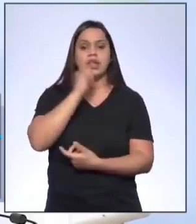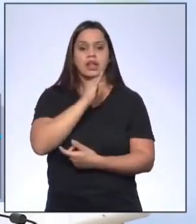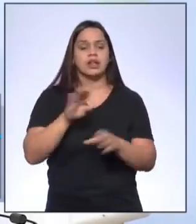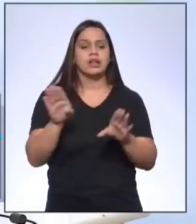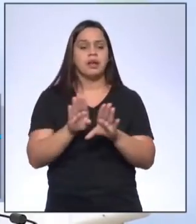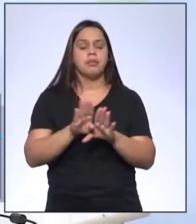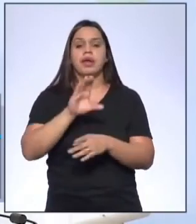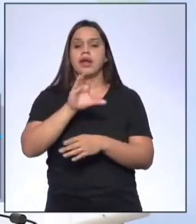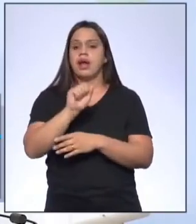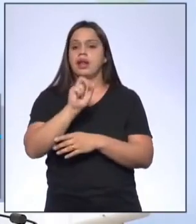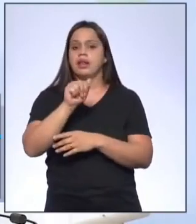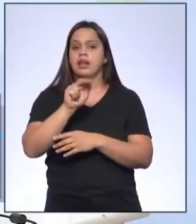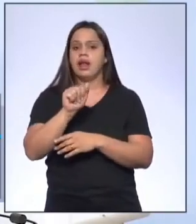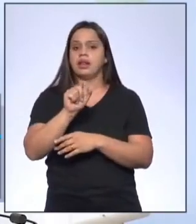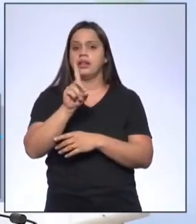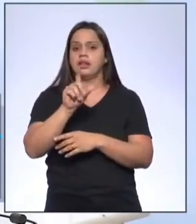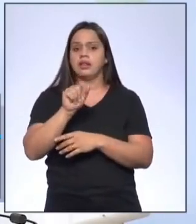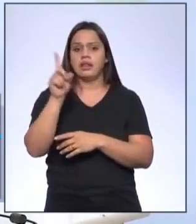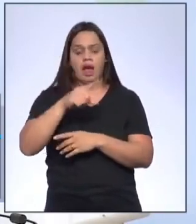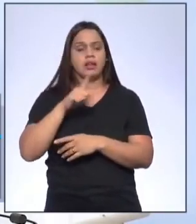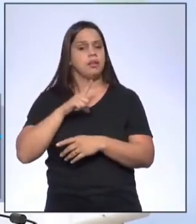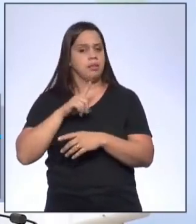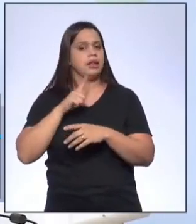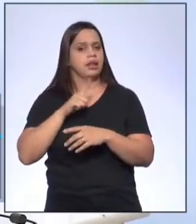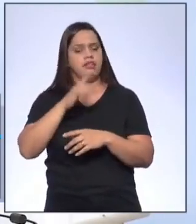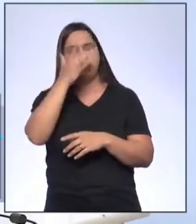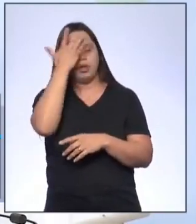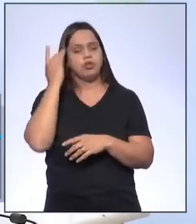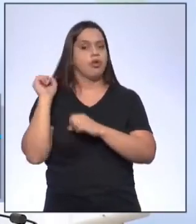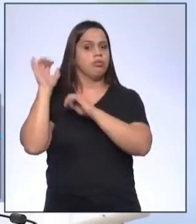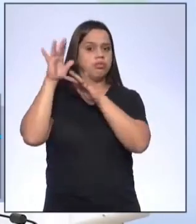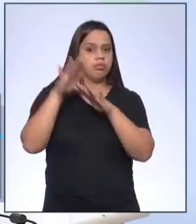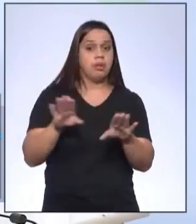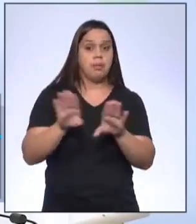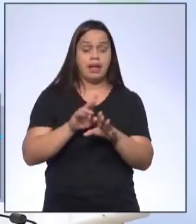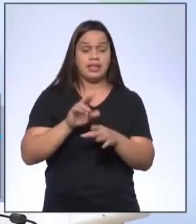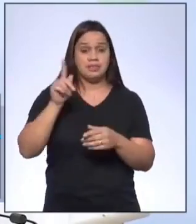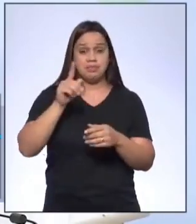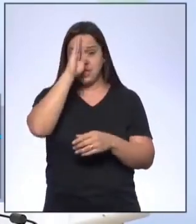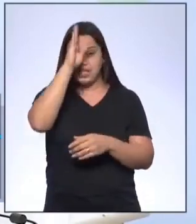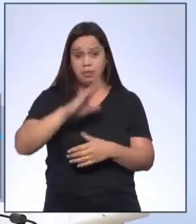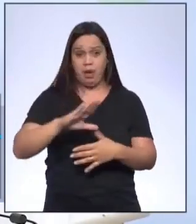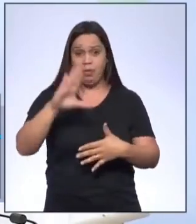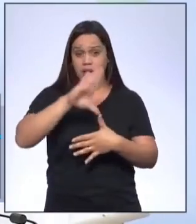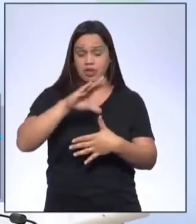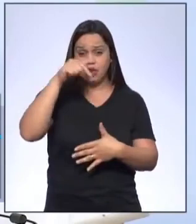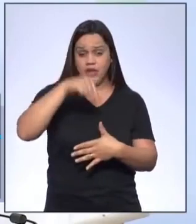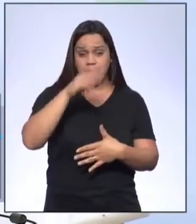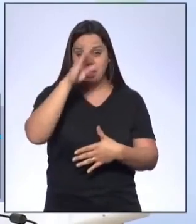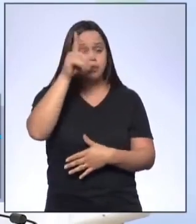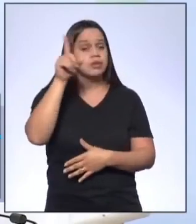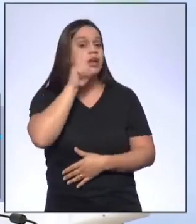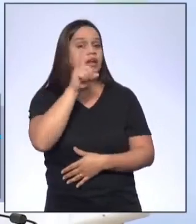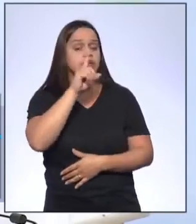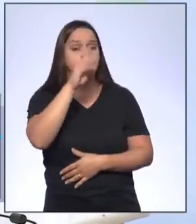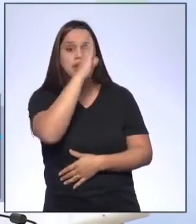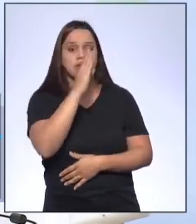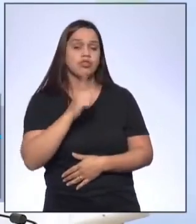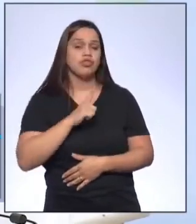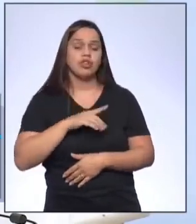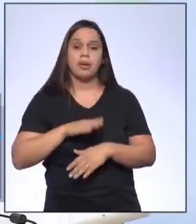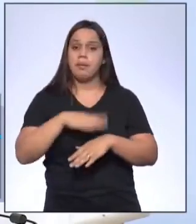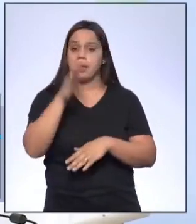também recebeu uma projeção menor, mas a visualização para a América, principalmente Estados Unidos e Brasil, era o que se tinha